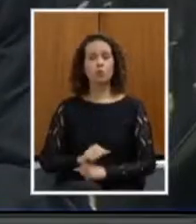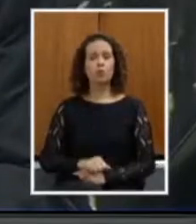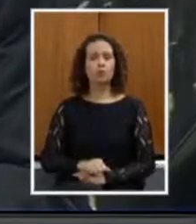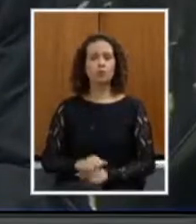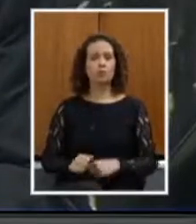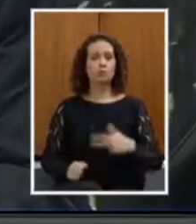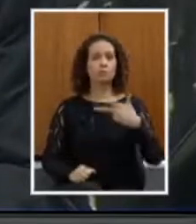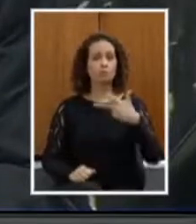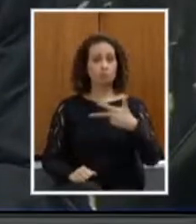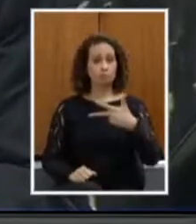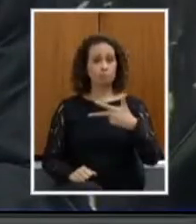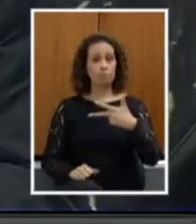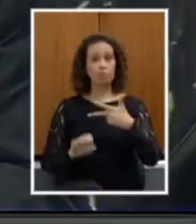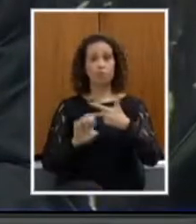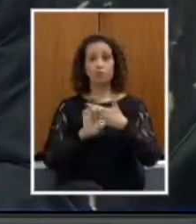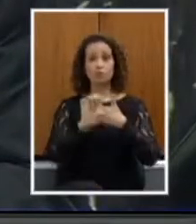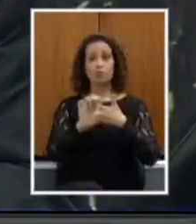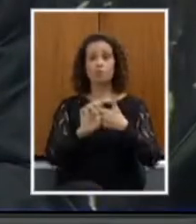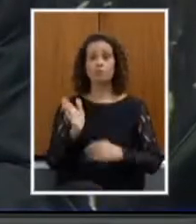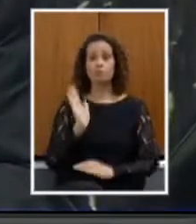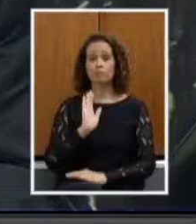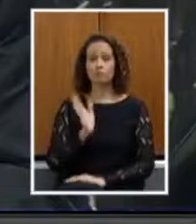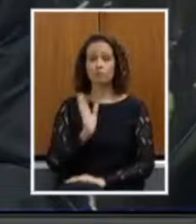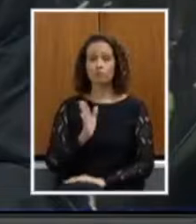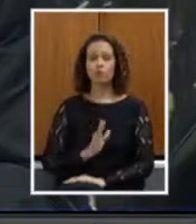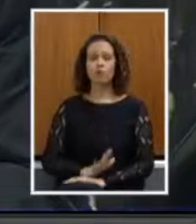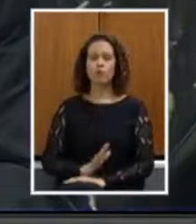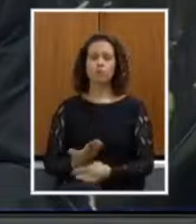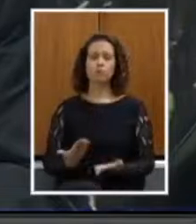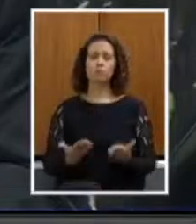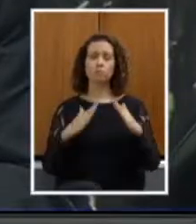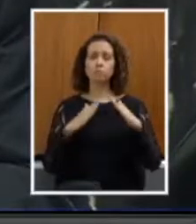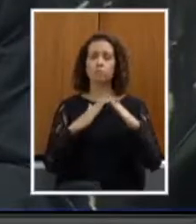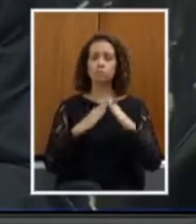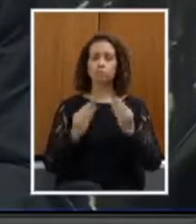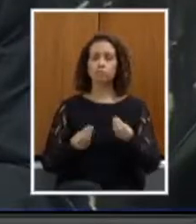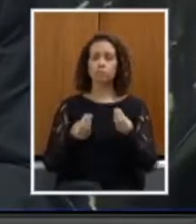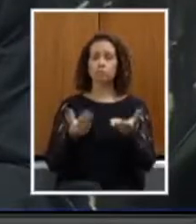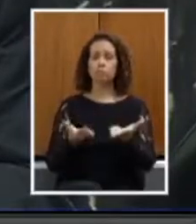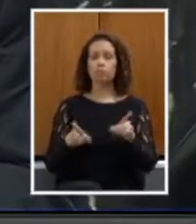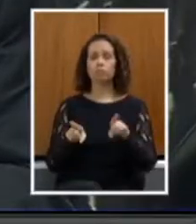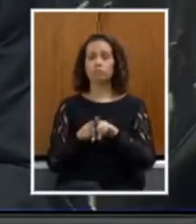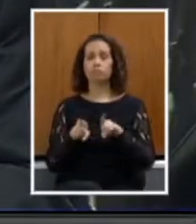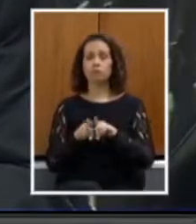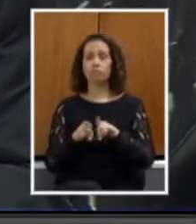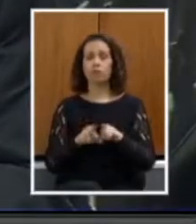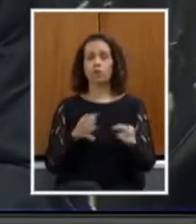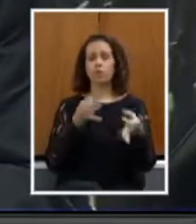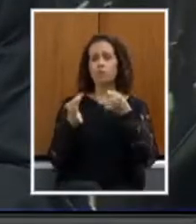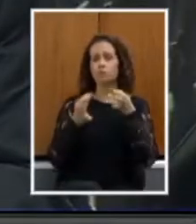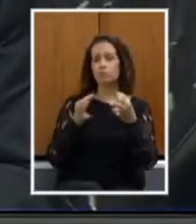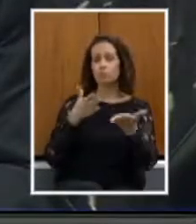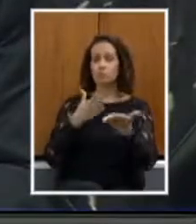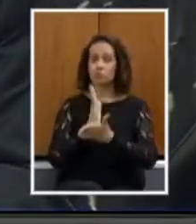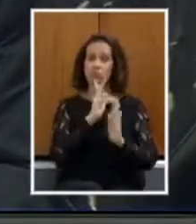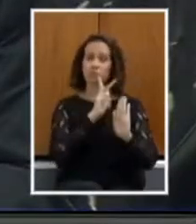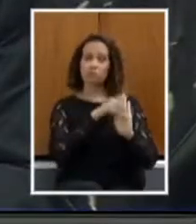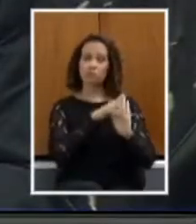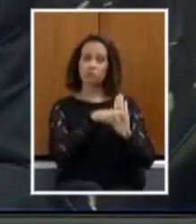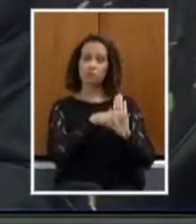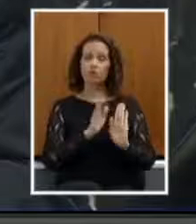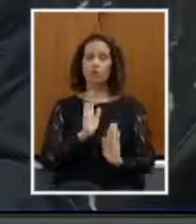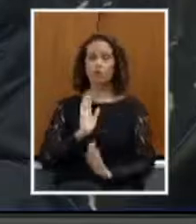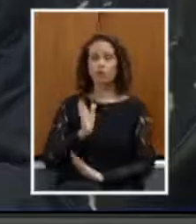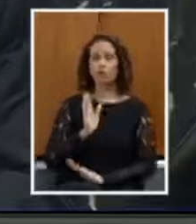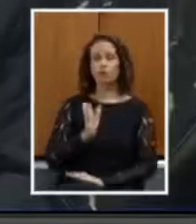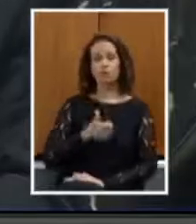fazer reverter ao município de Inconfidentes o imóvel que especifica. A Comissão de Administração Pública opina pela aprovação do projeto na forma do vencido